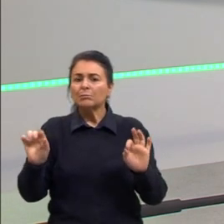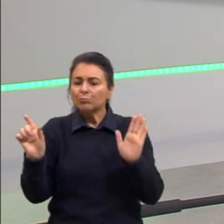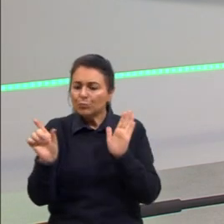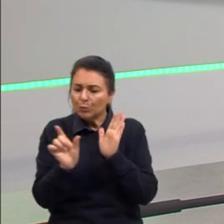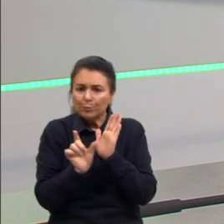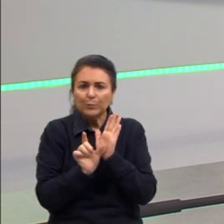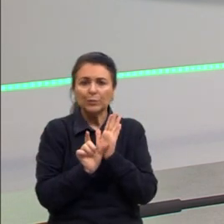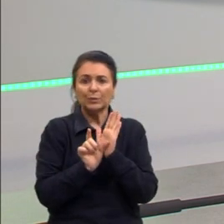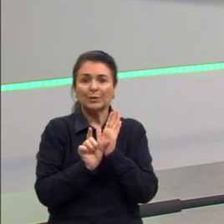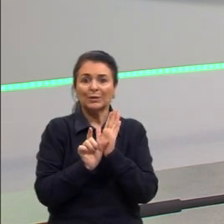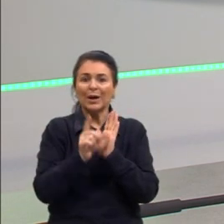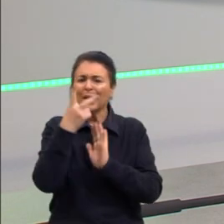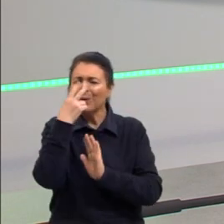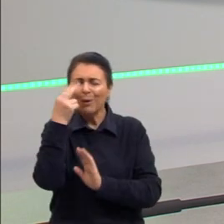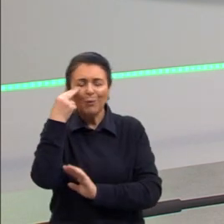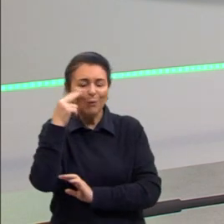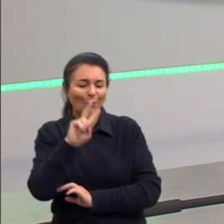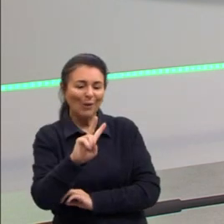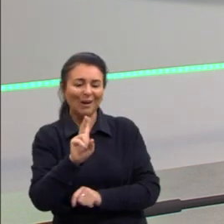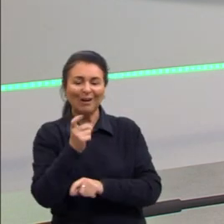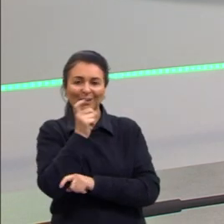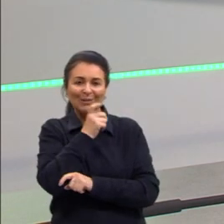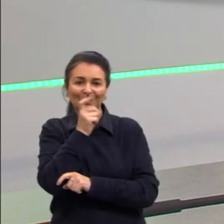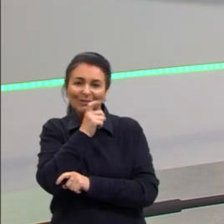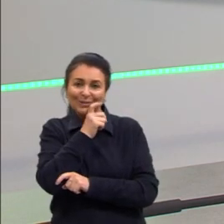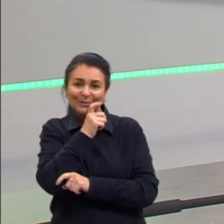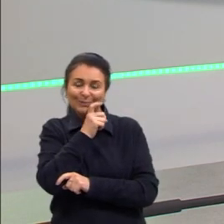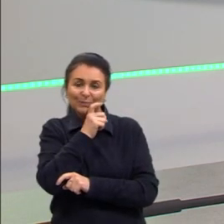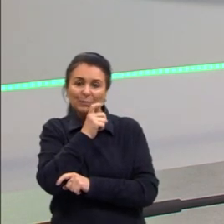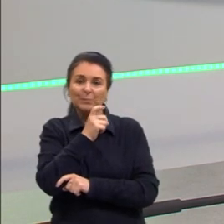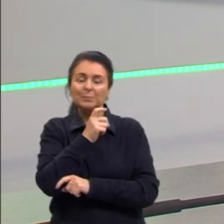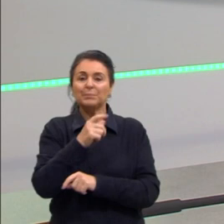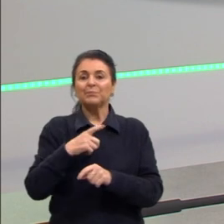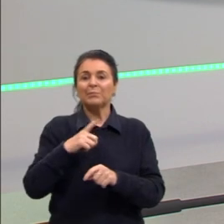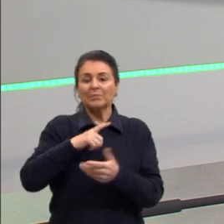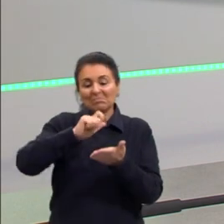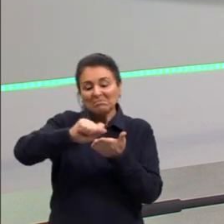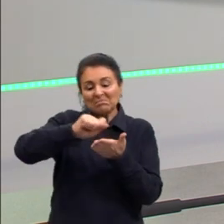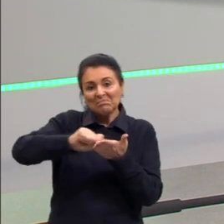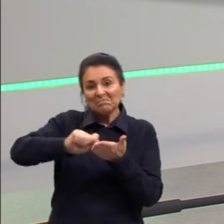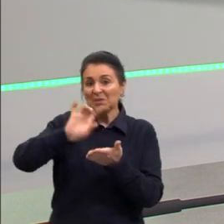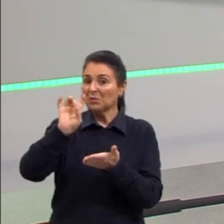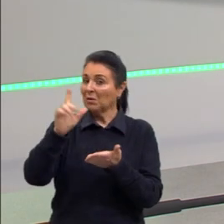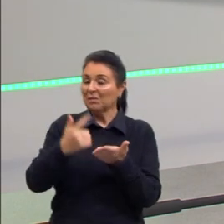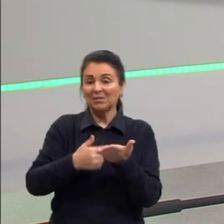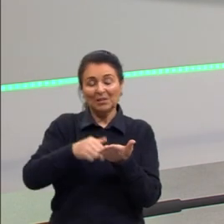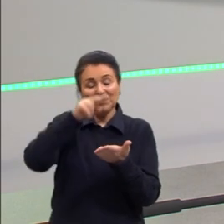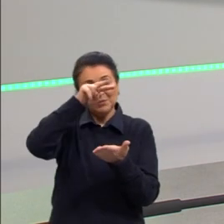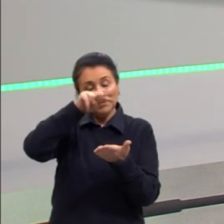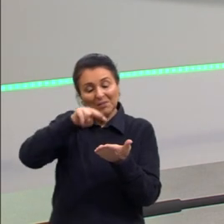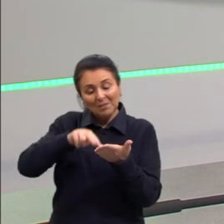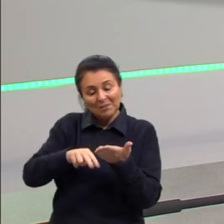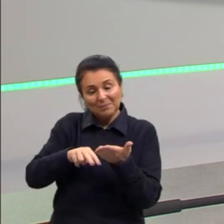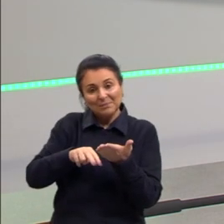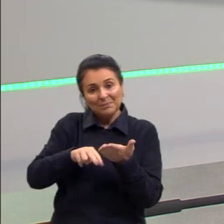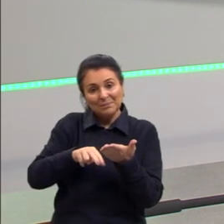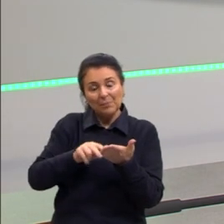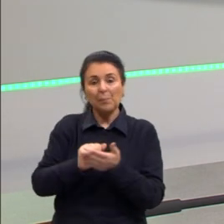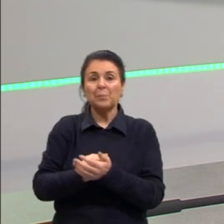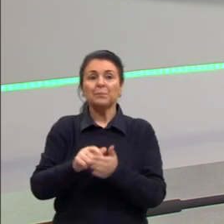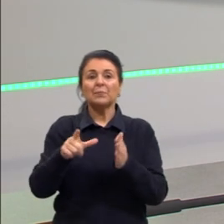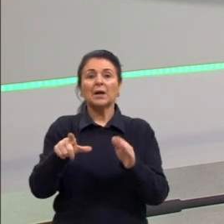obra que é como se fosse assistir uma novela através mede linhas escritas e depois a gente tem